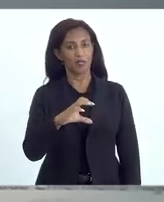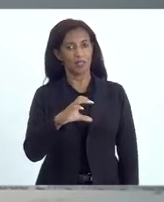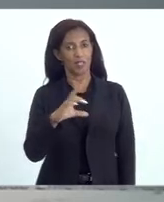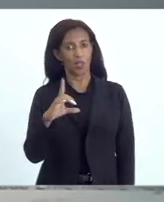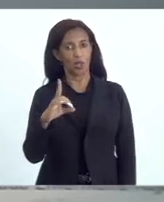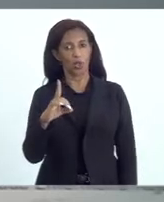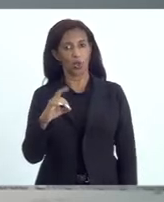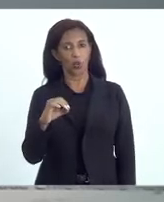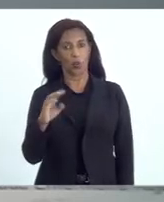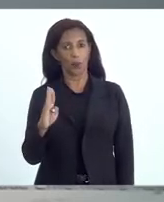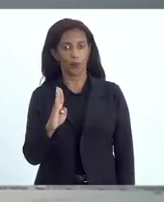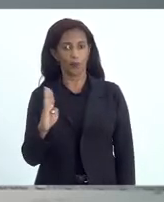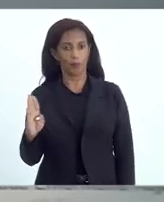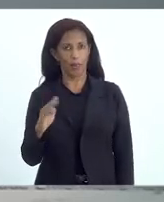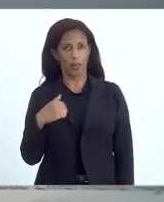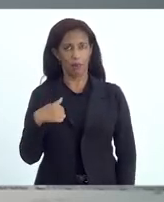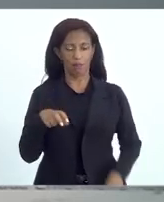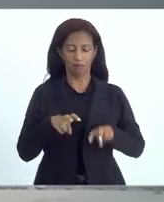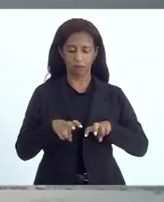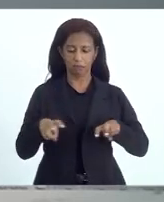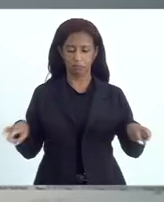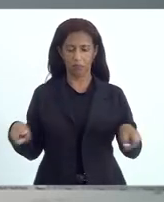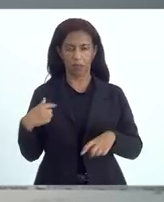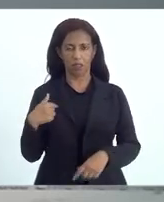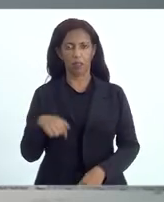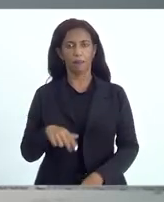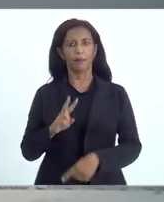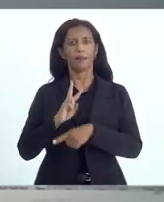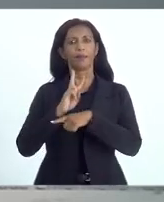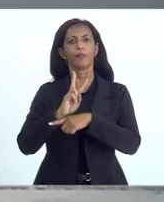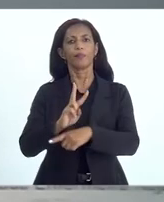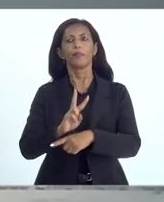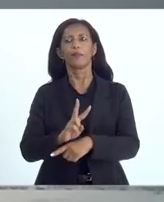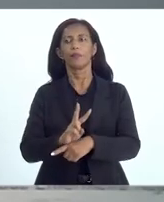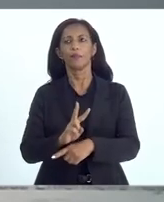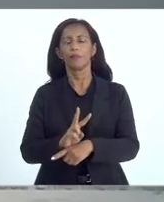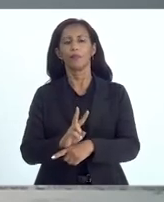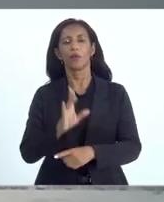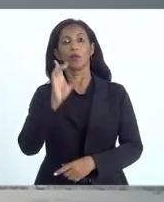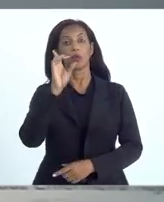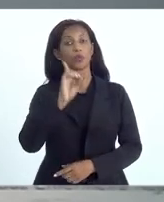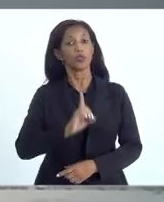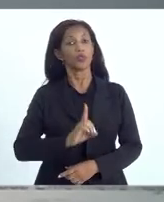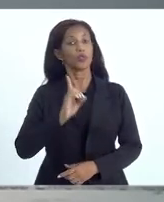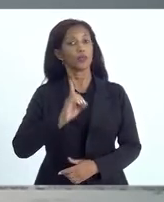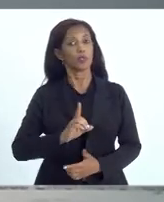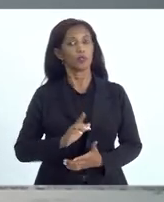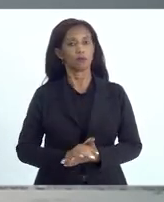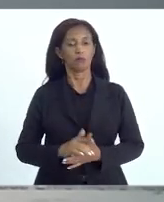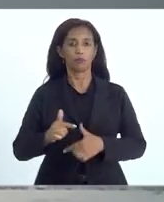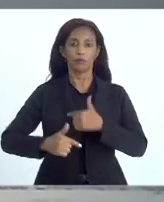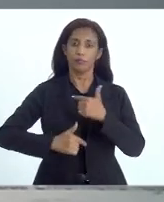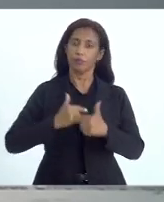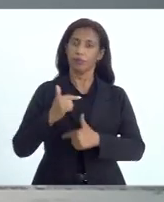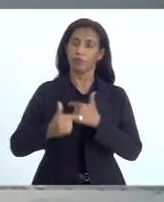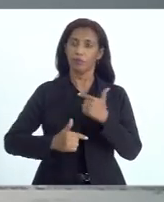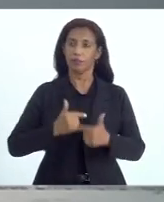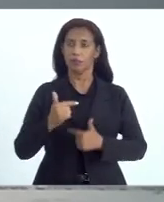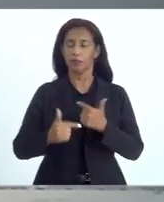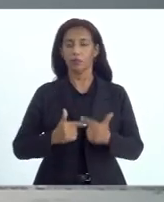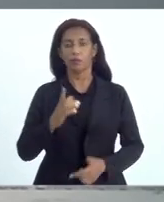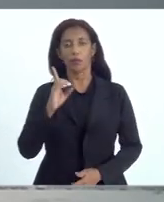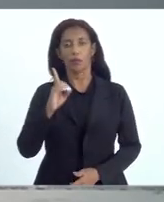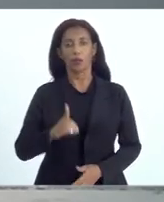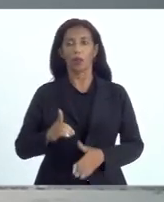aqui nessa mesa nós estamos aqui para defender né os direitos dos trabalhadores os